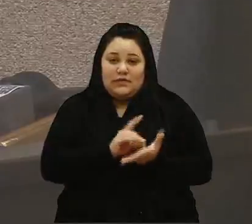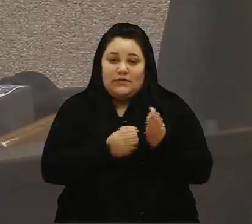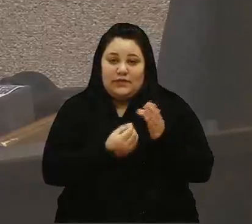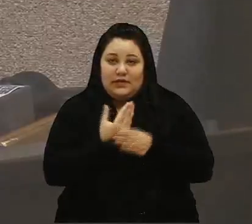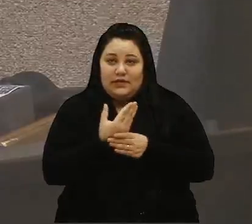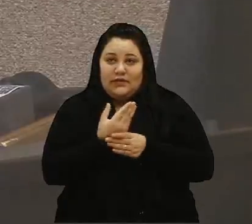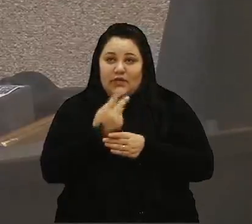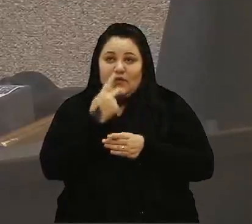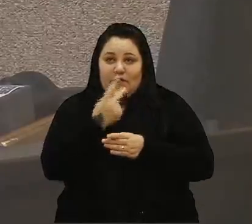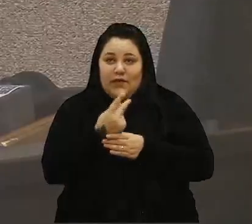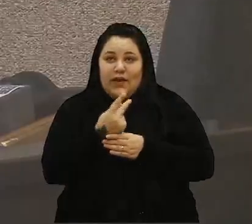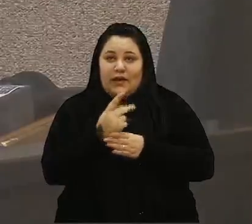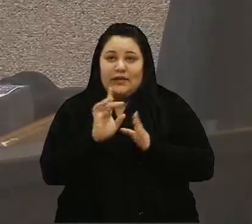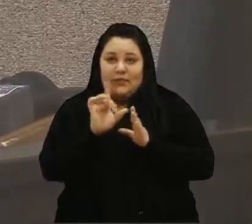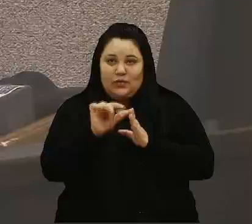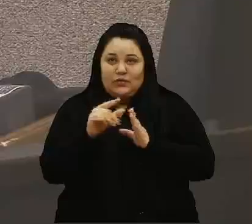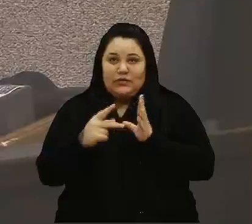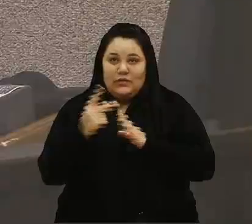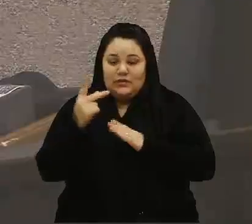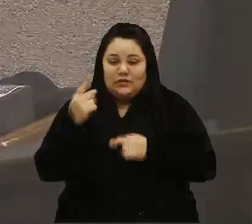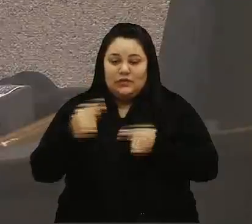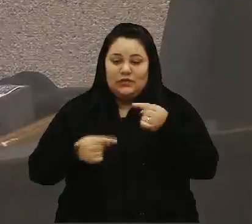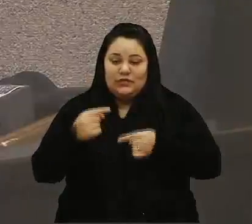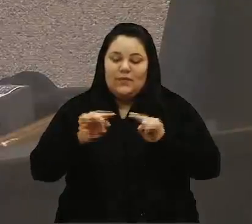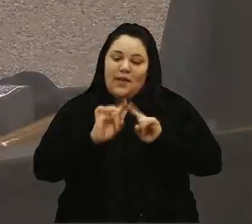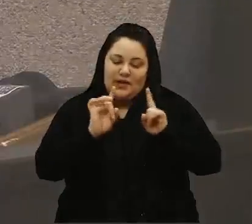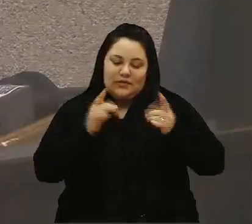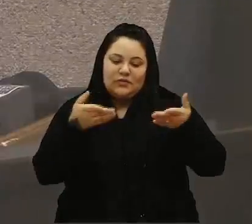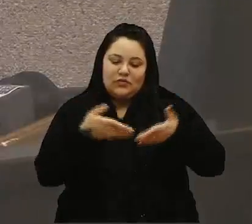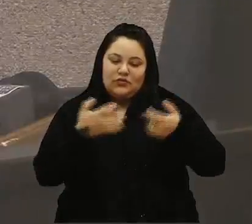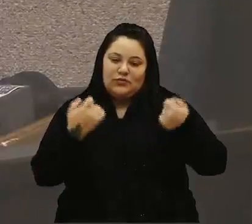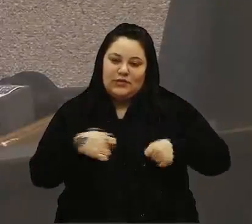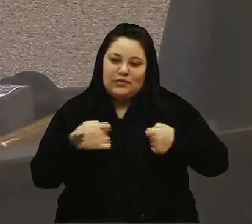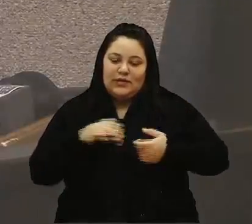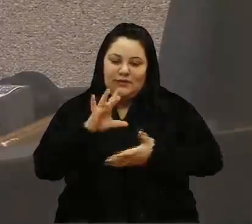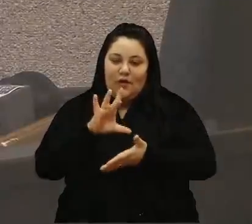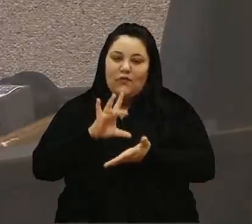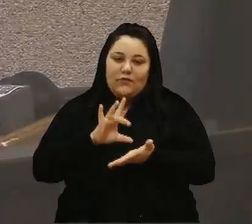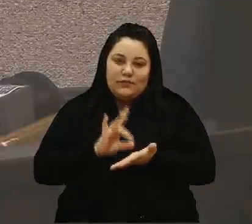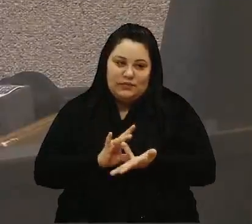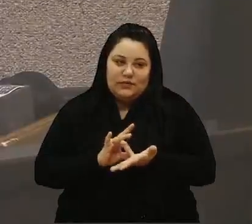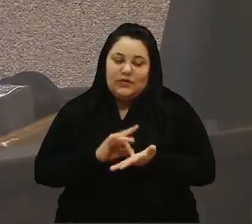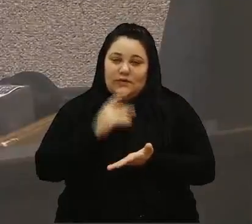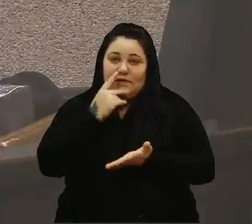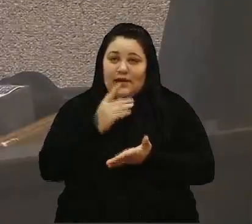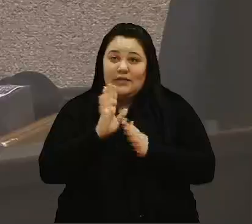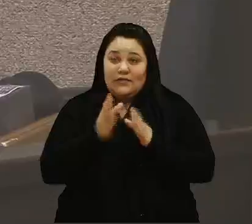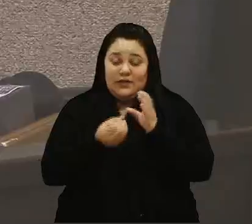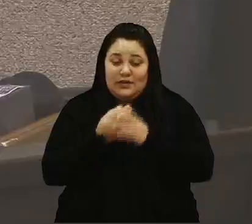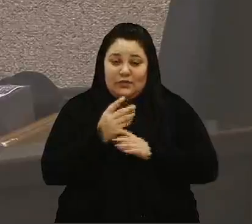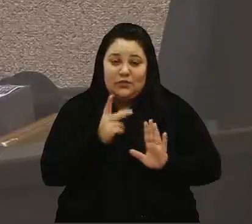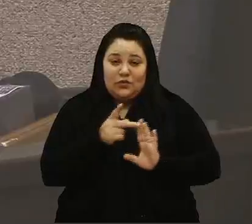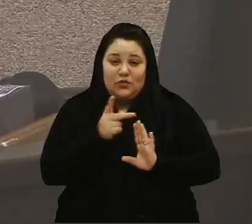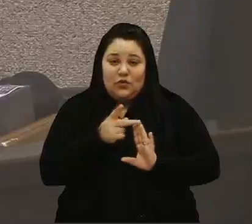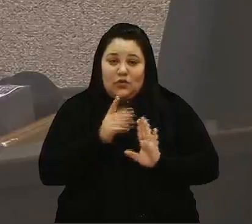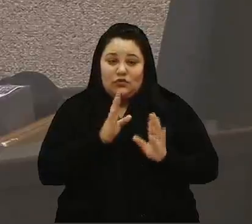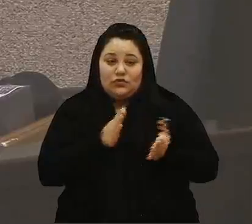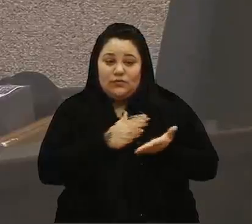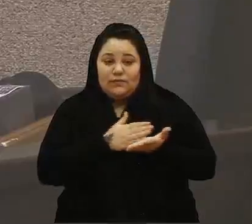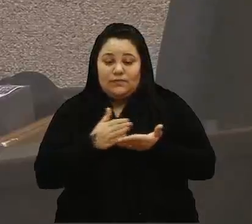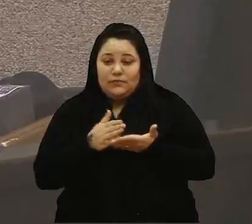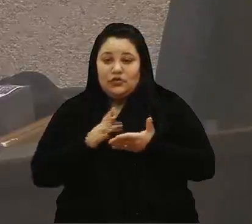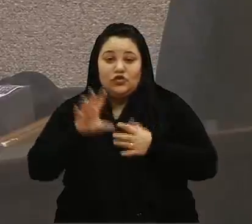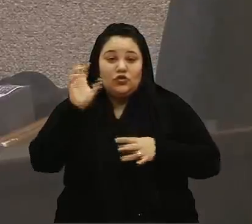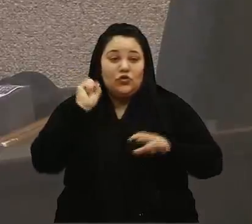falar mais na segunda discussão, mas hoje eu não podia deixar de registrar isso, Ele foi protocolado a partir de ouvir